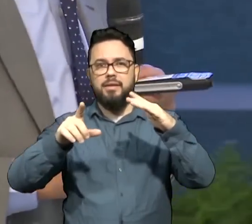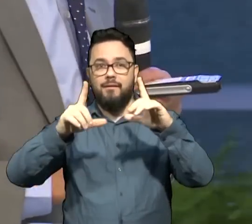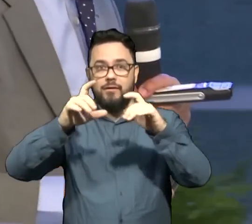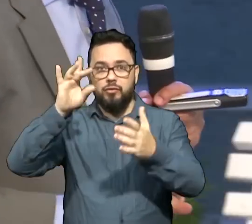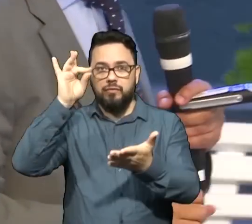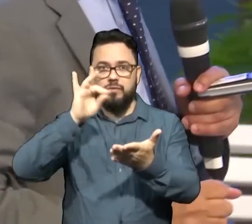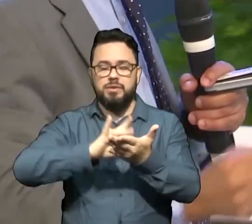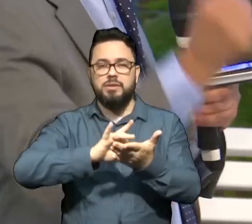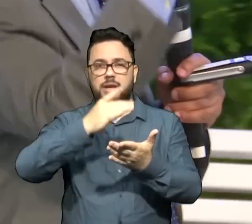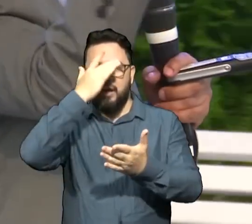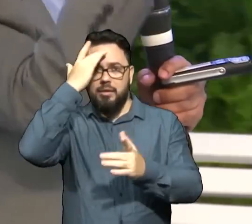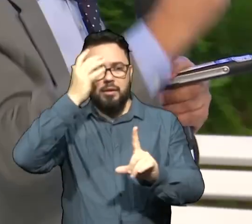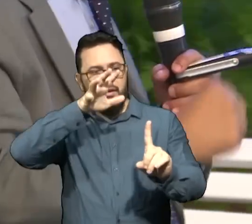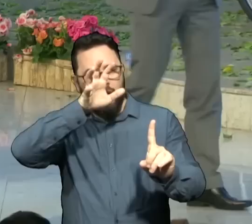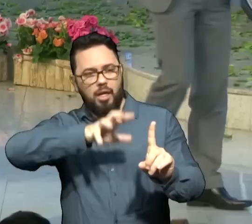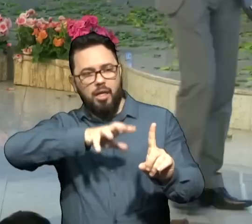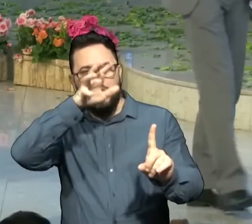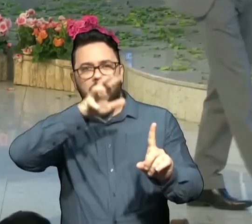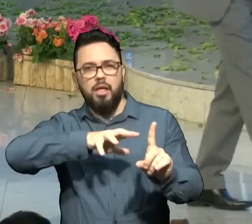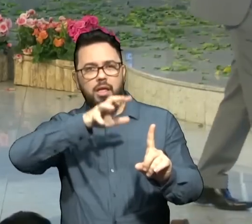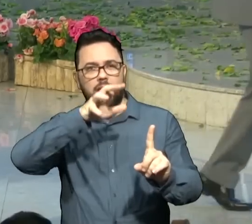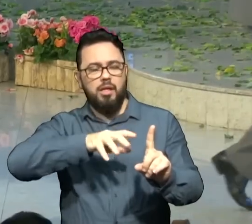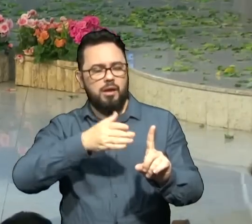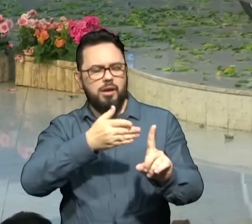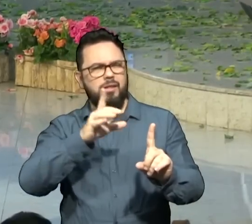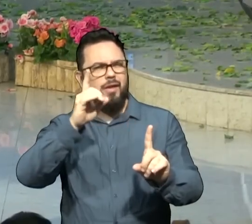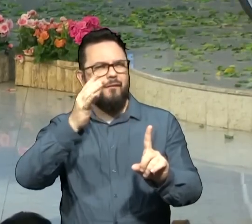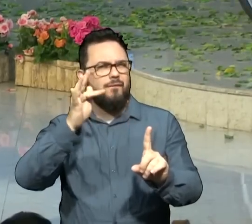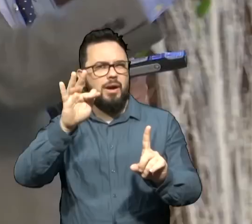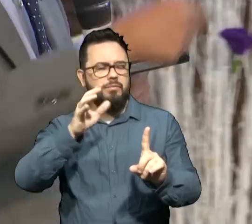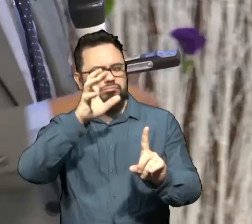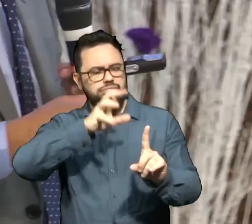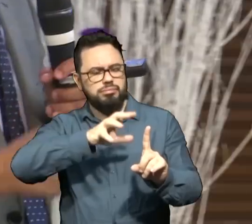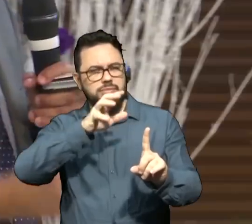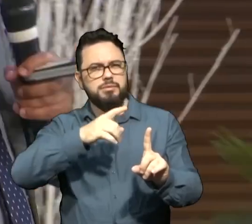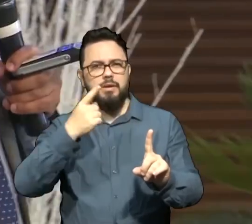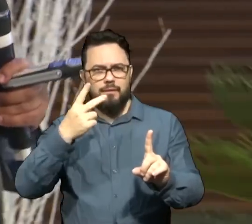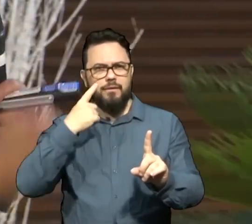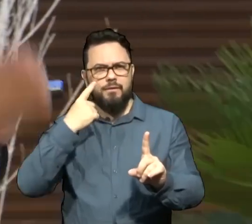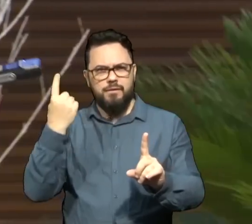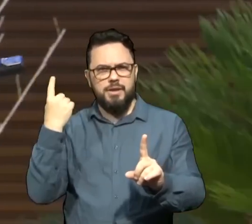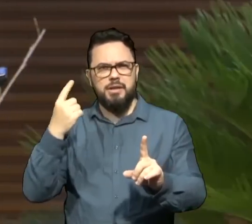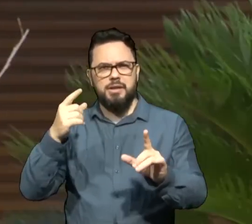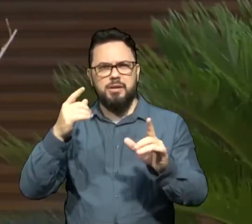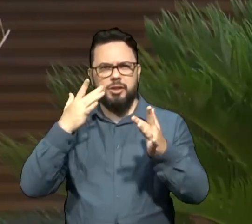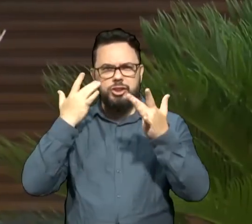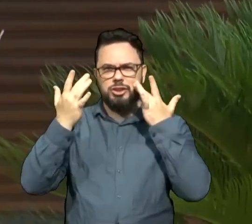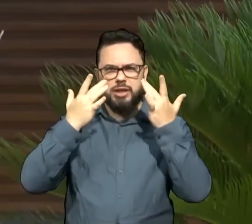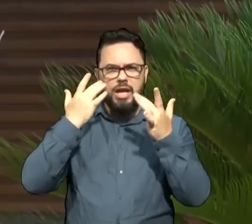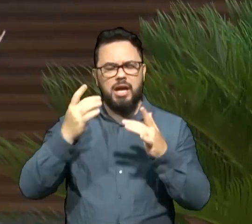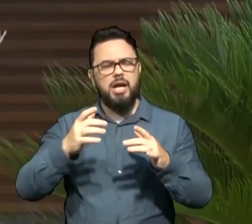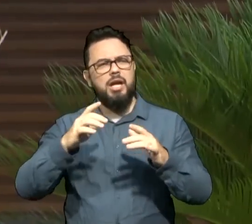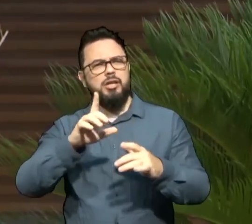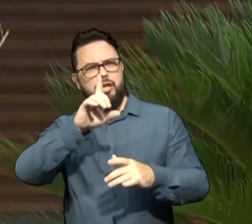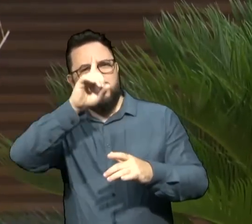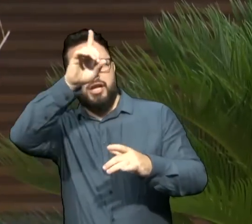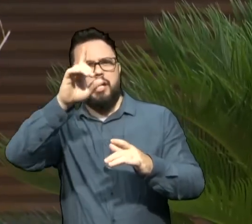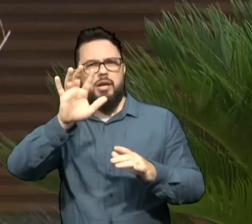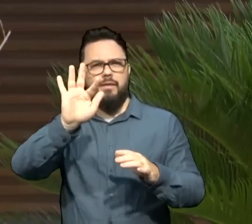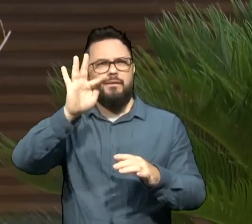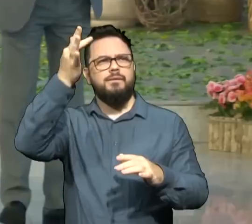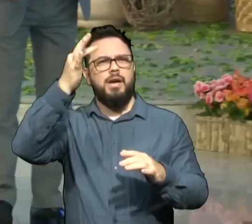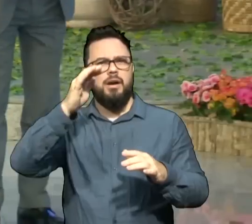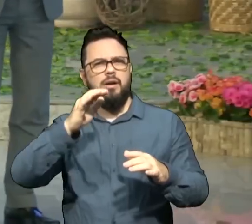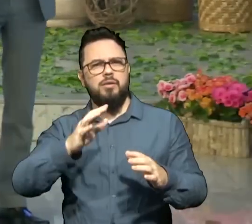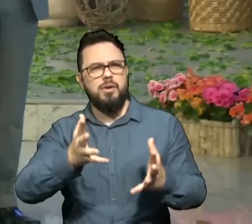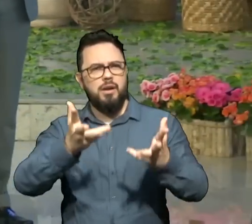de Diana ficavam gritando ali no naquele teatro que eu mostrei para você grande AD Diana dos Efésios porque a sua estátua